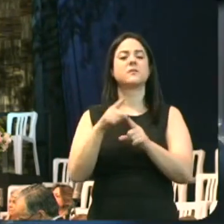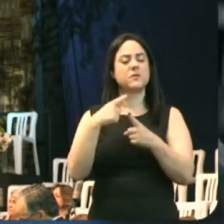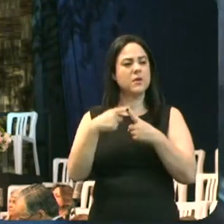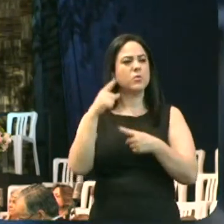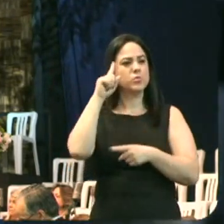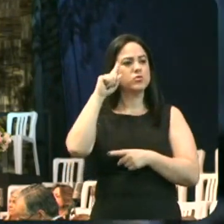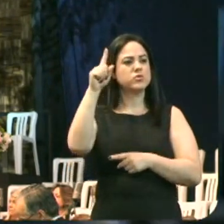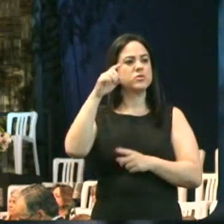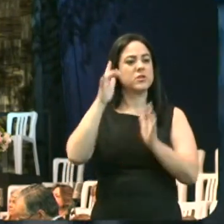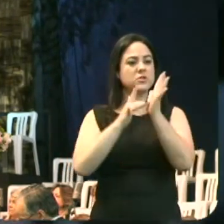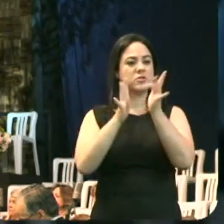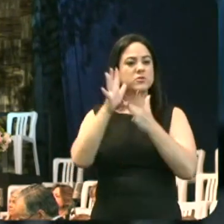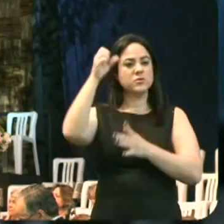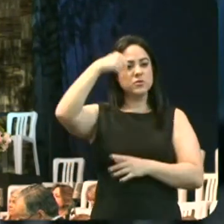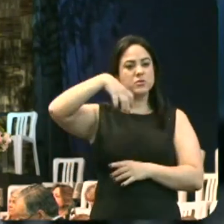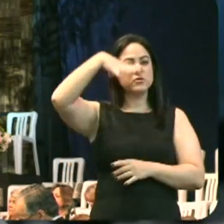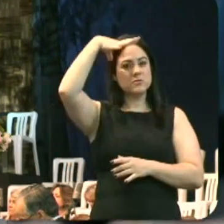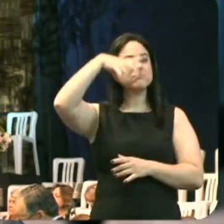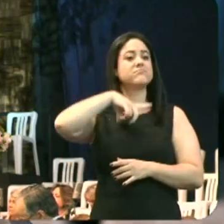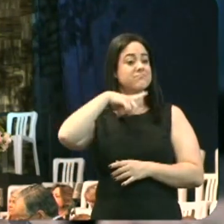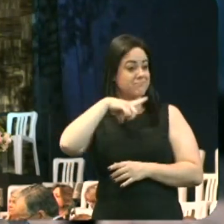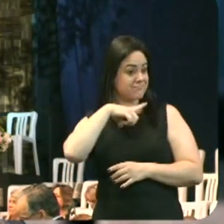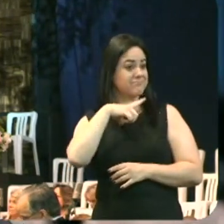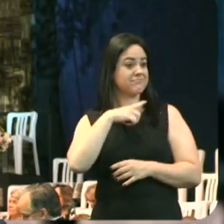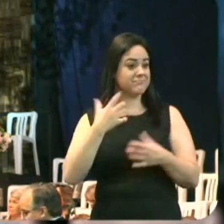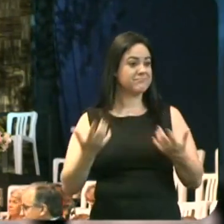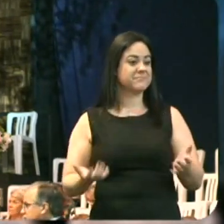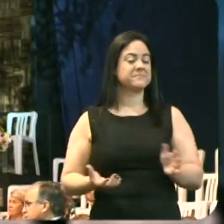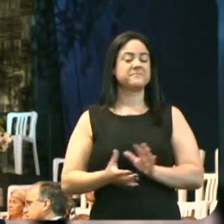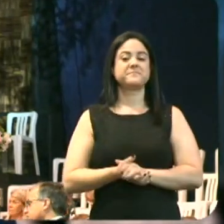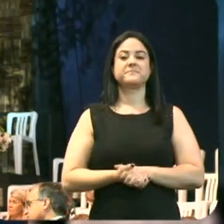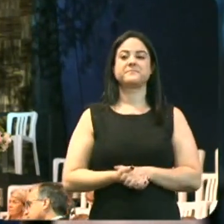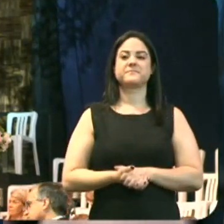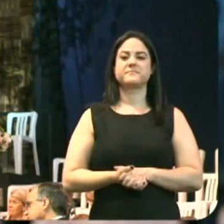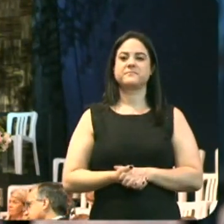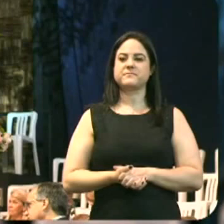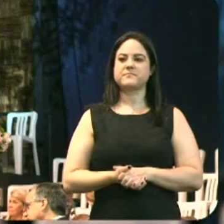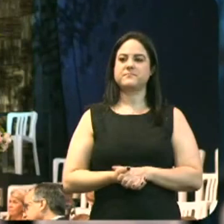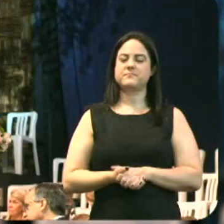aqui no meio da gente, no coração da gente.